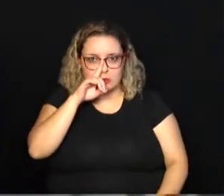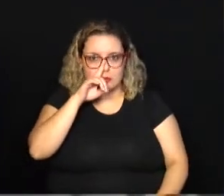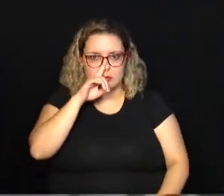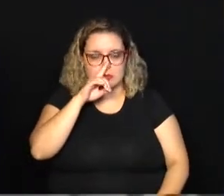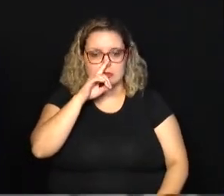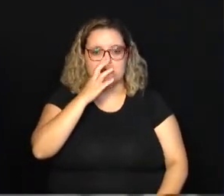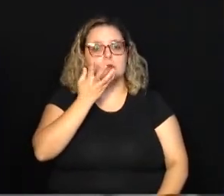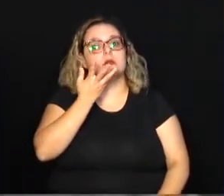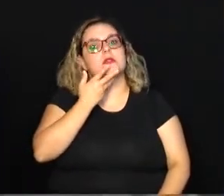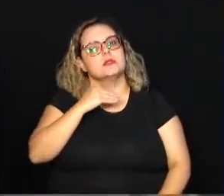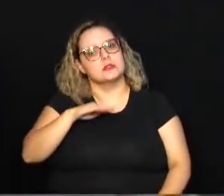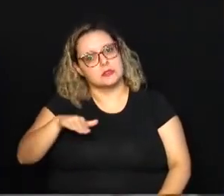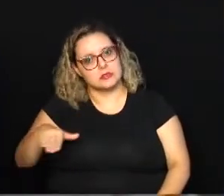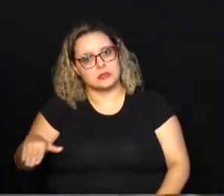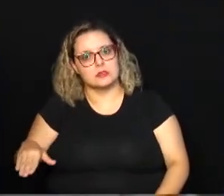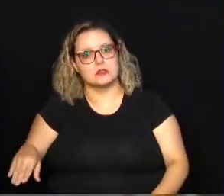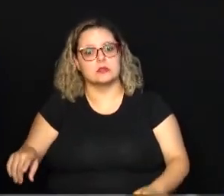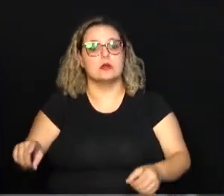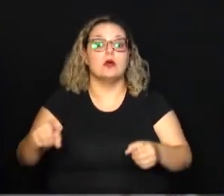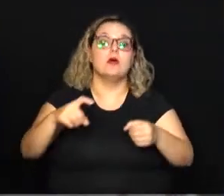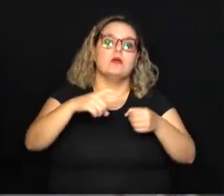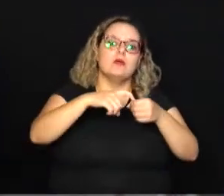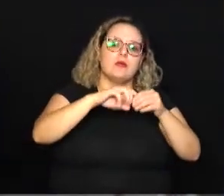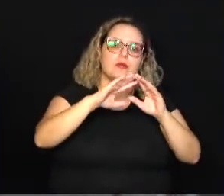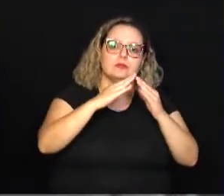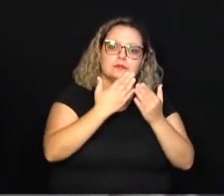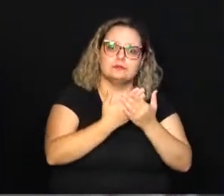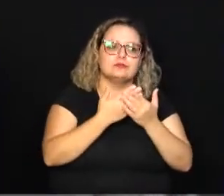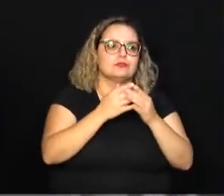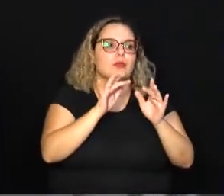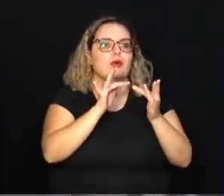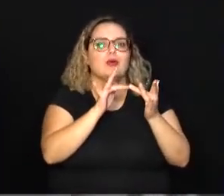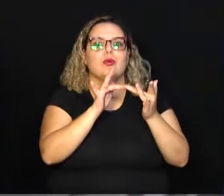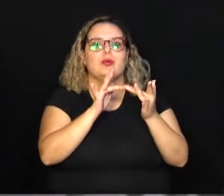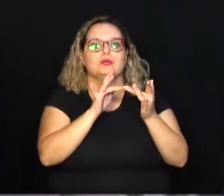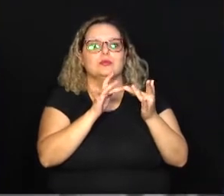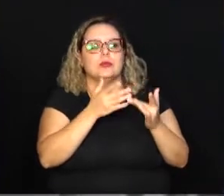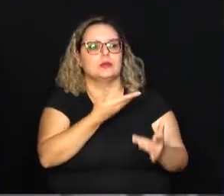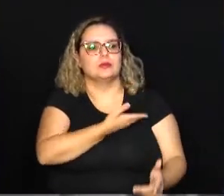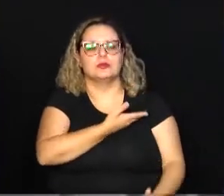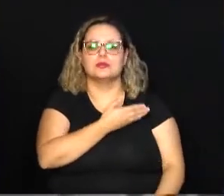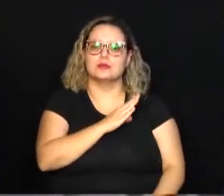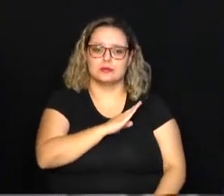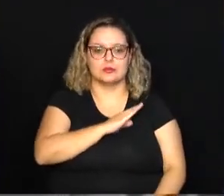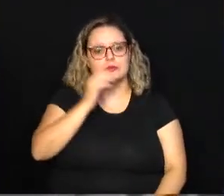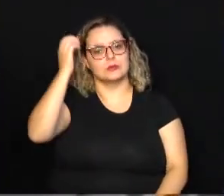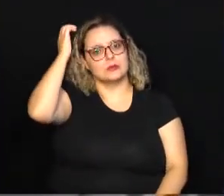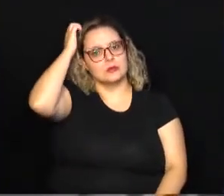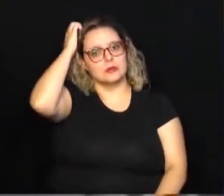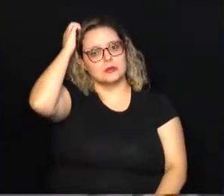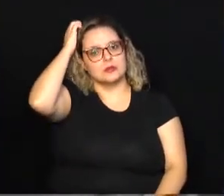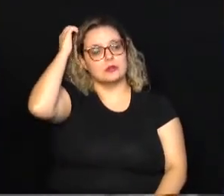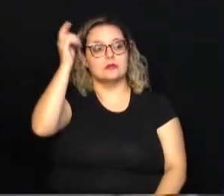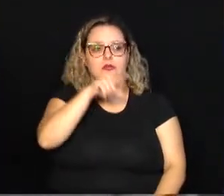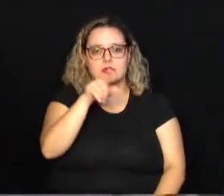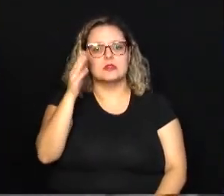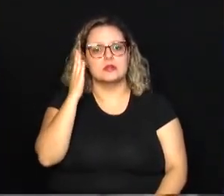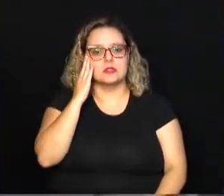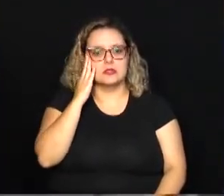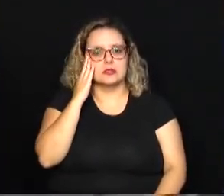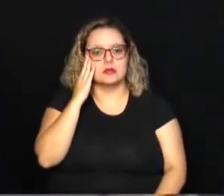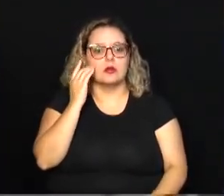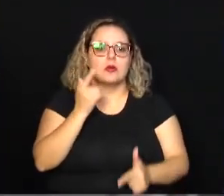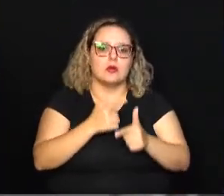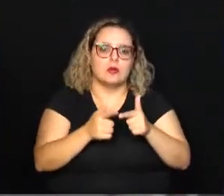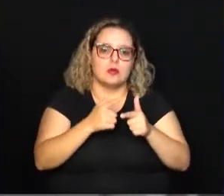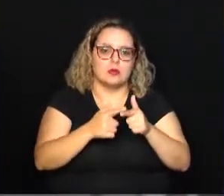para a escola pelo contato com os colegas. Existe aí, vocês sabem muito melhor que eu, o problema social daquela família que precisa